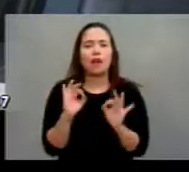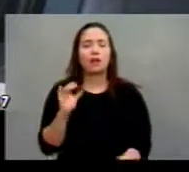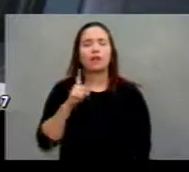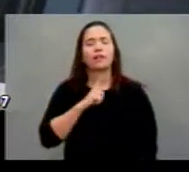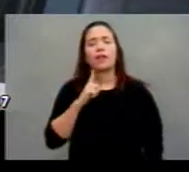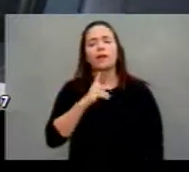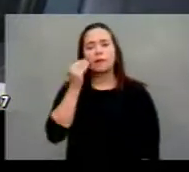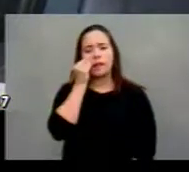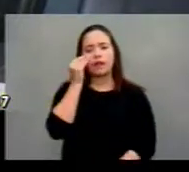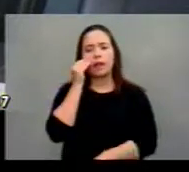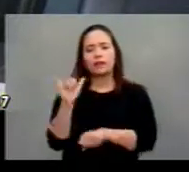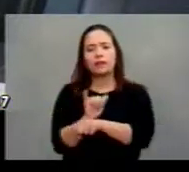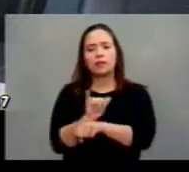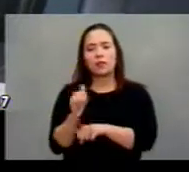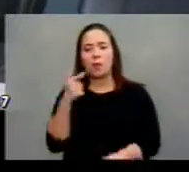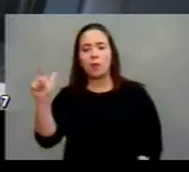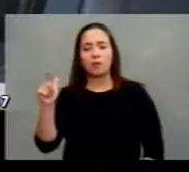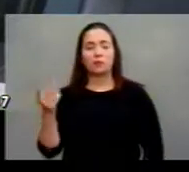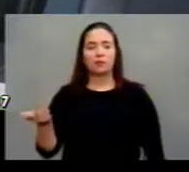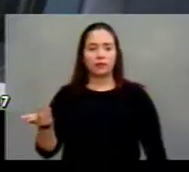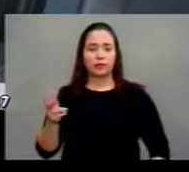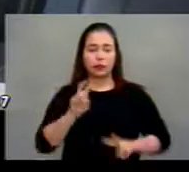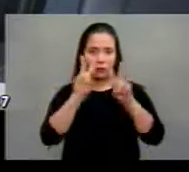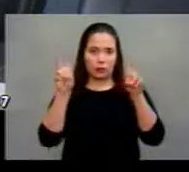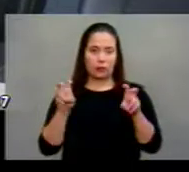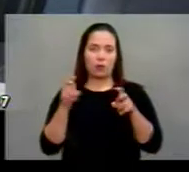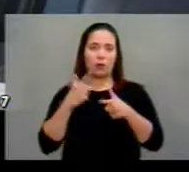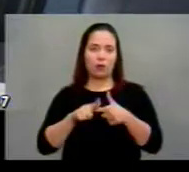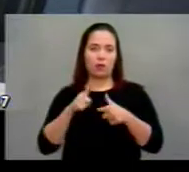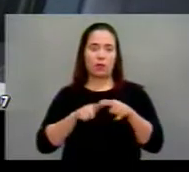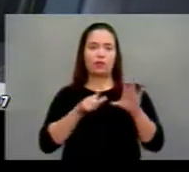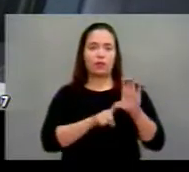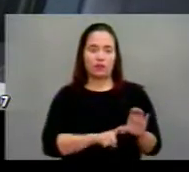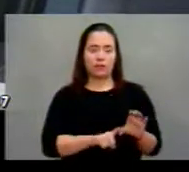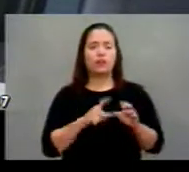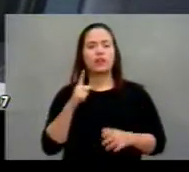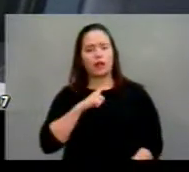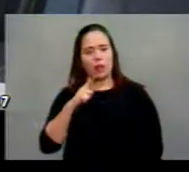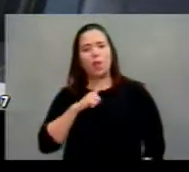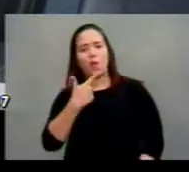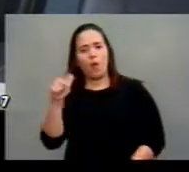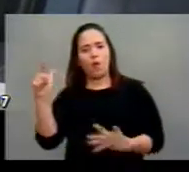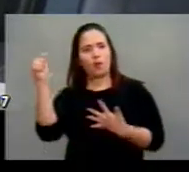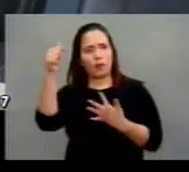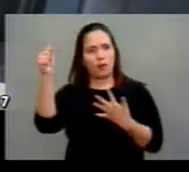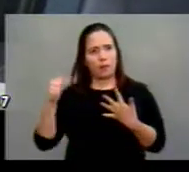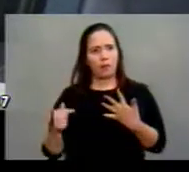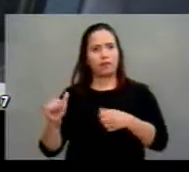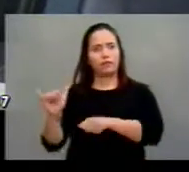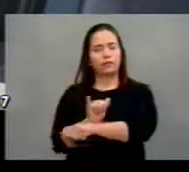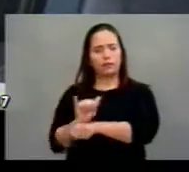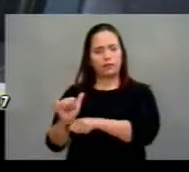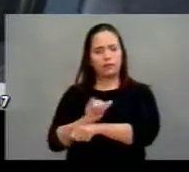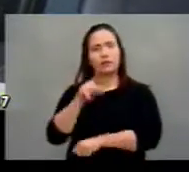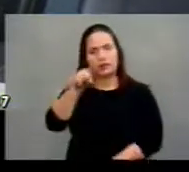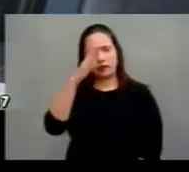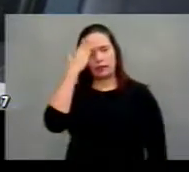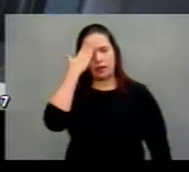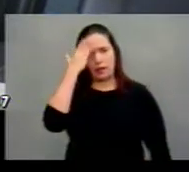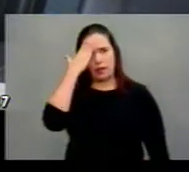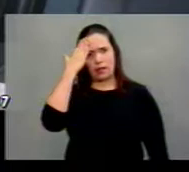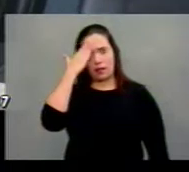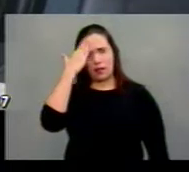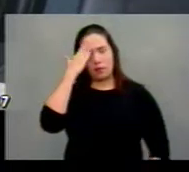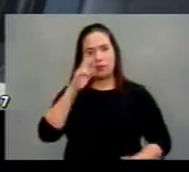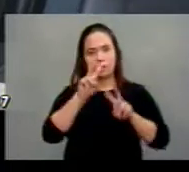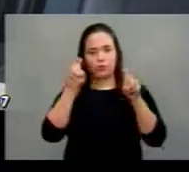para conseguir sanar esse problema do déficit previdenciário. Então, existem várias outras alternativas, Vossa Excelência sabe melhor do que eu, de sanar esse déficit